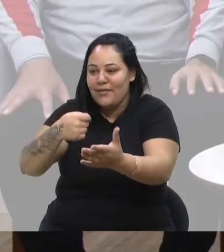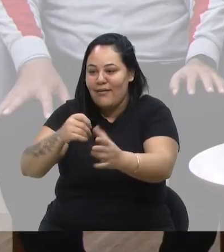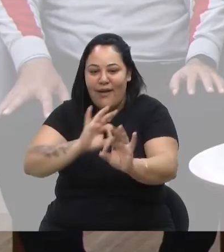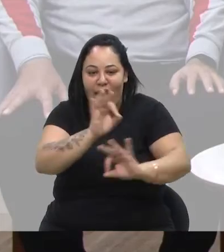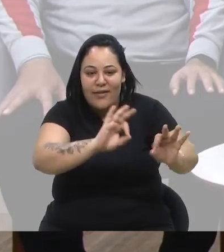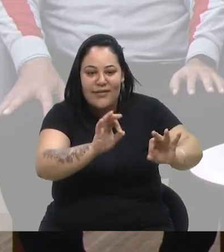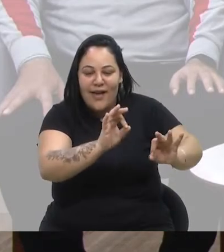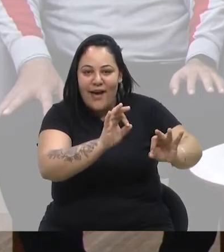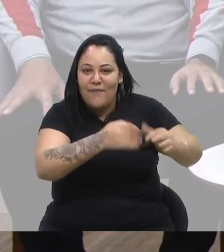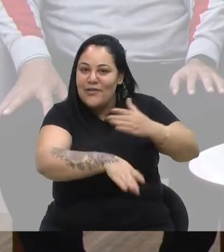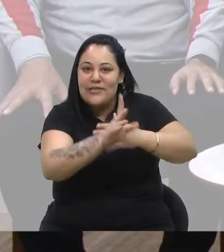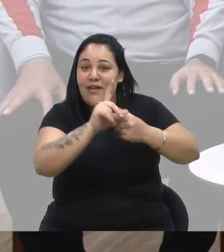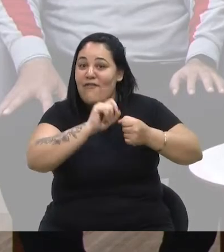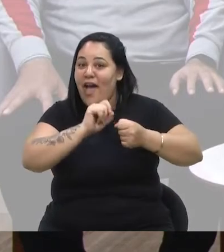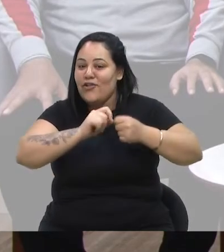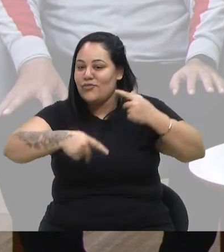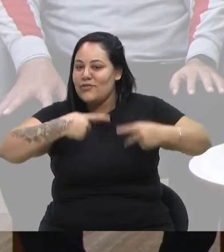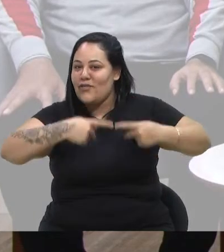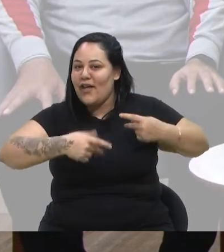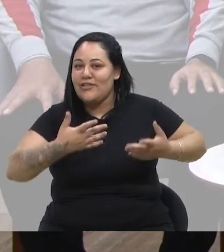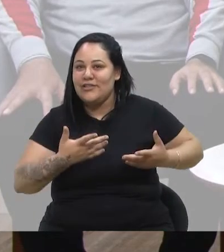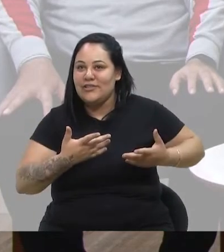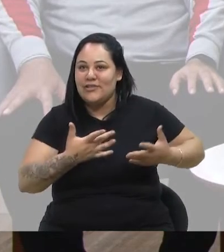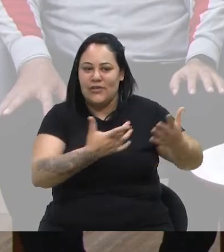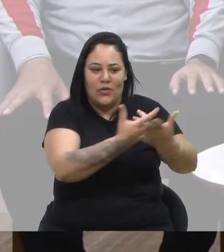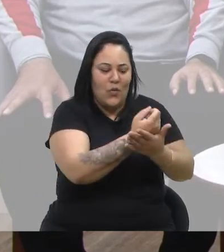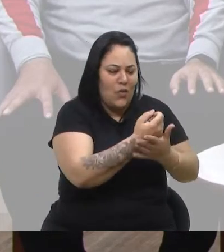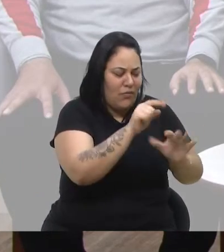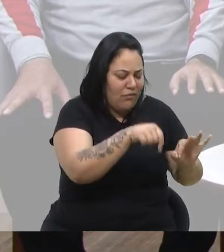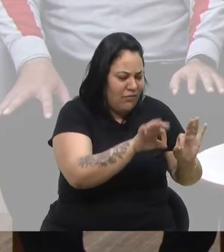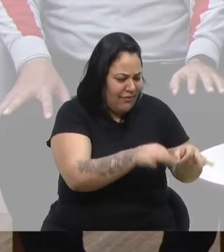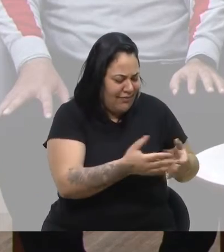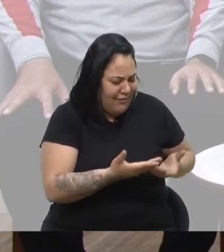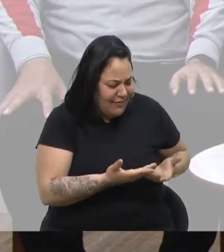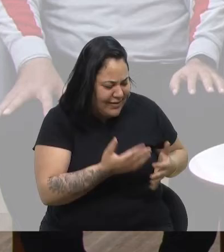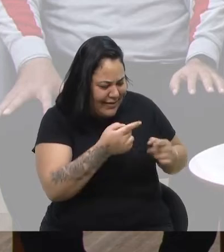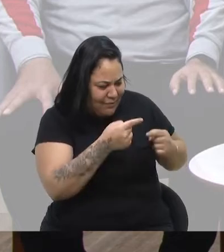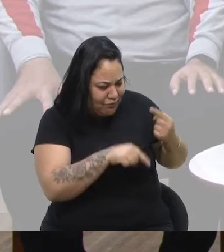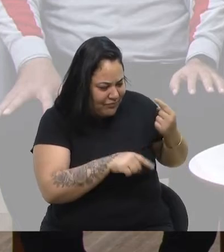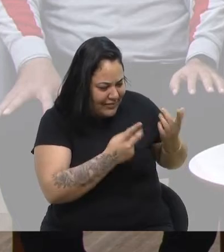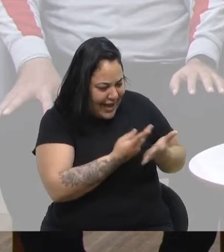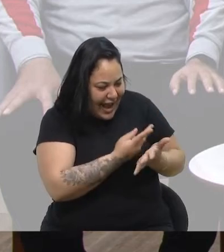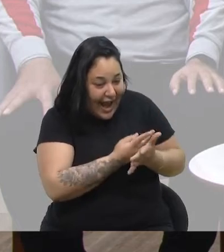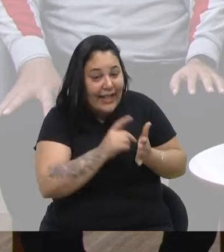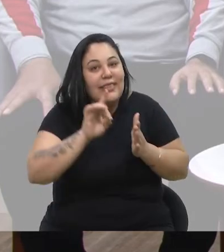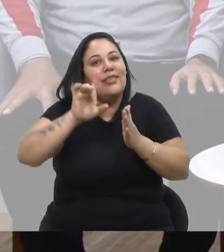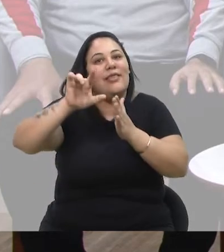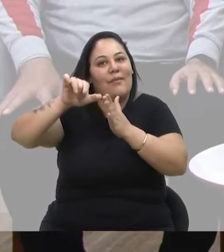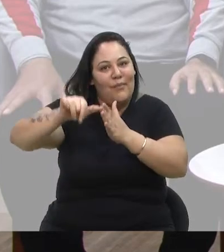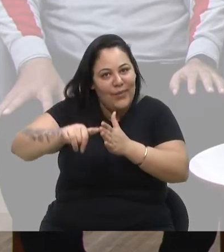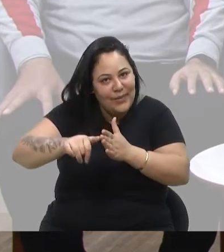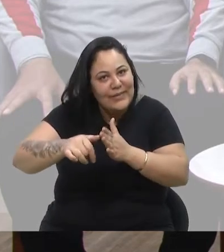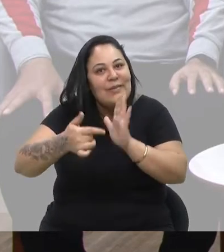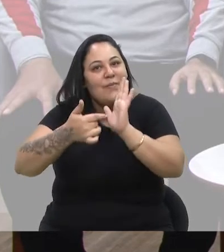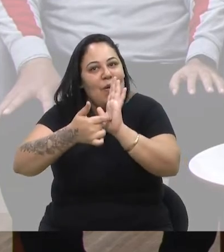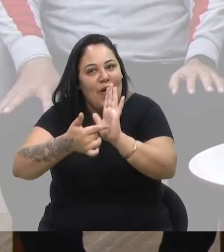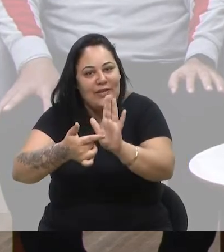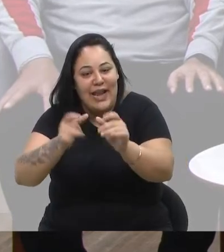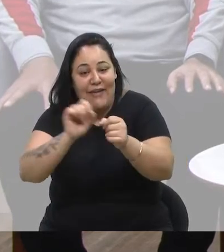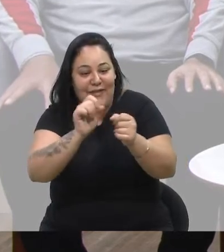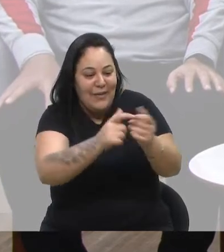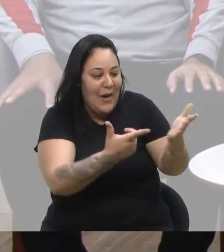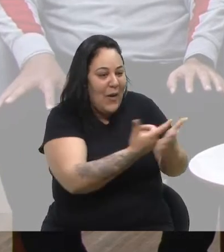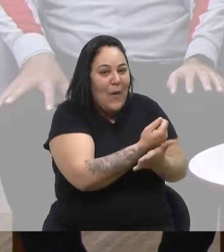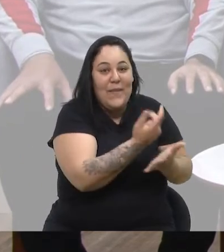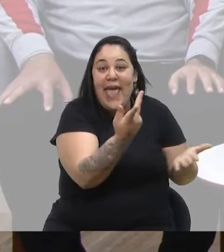ela vai ter que buscar coisa, ela vai ter que provisionar algo que ela compra que não é a provisão que ela precisa, e isso vai